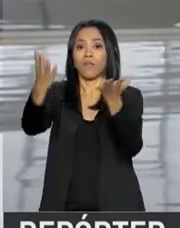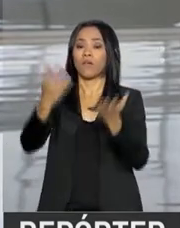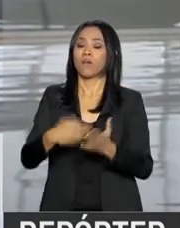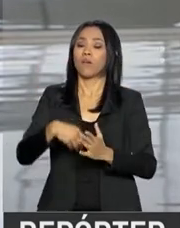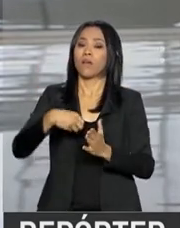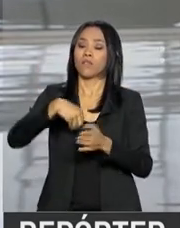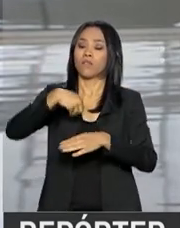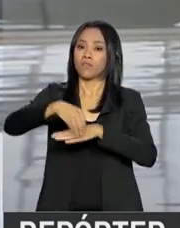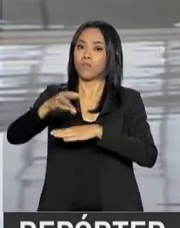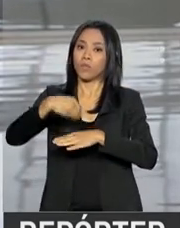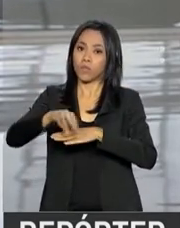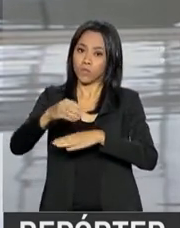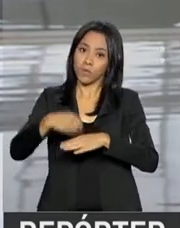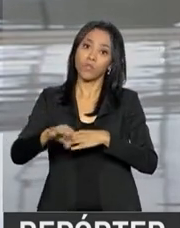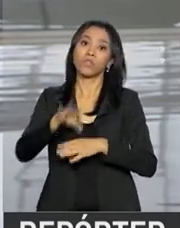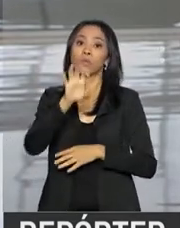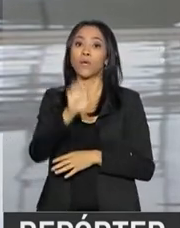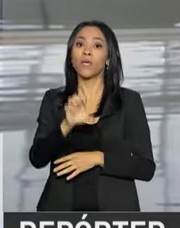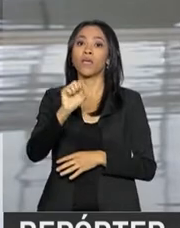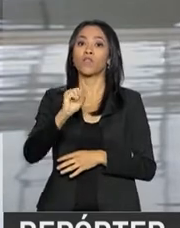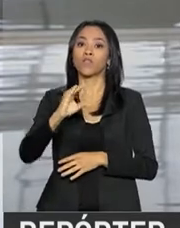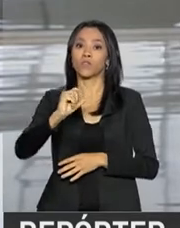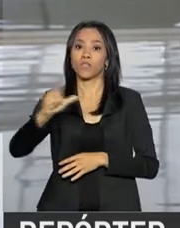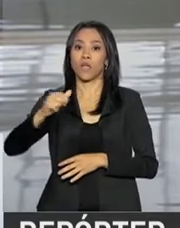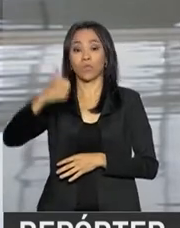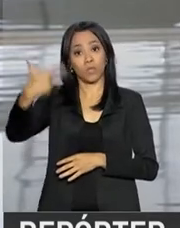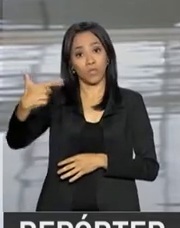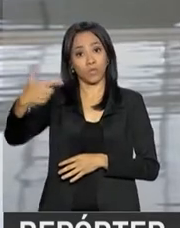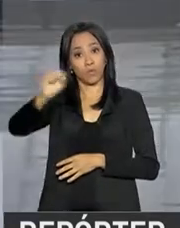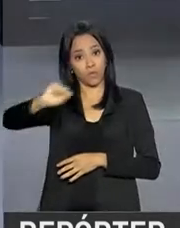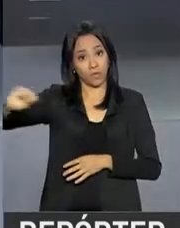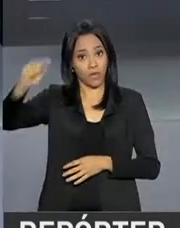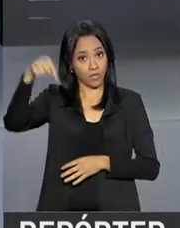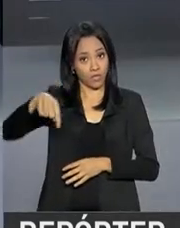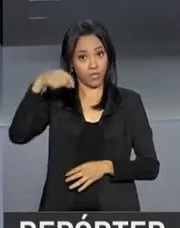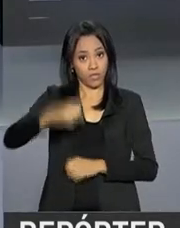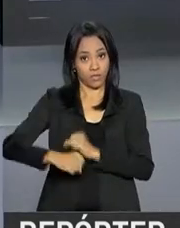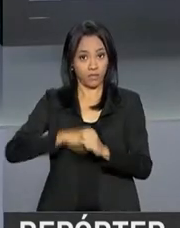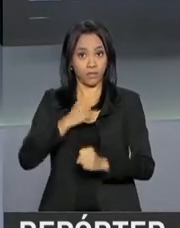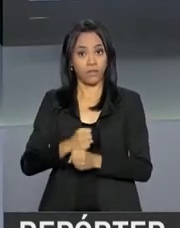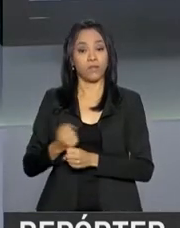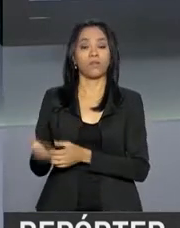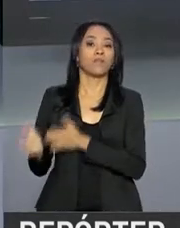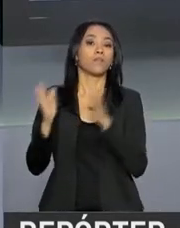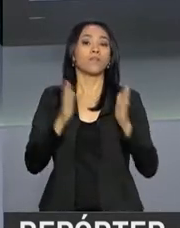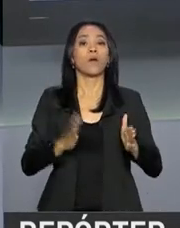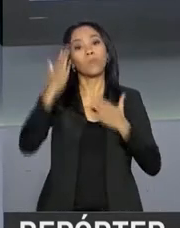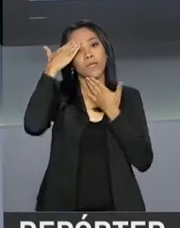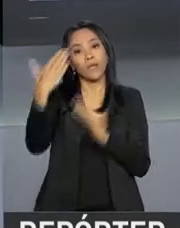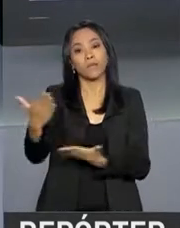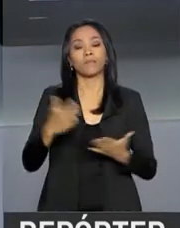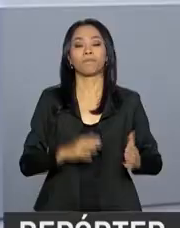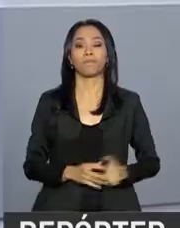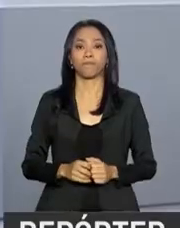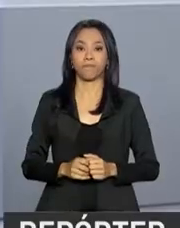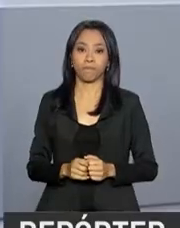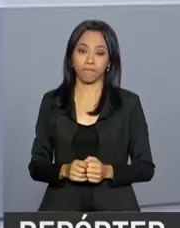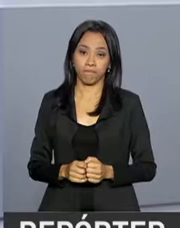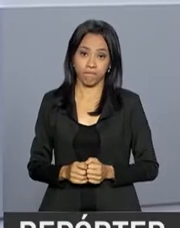social a partir do segundo semestre deste ano foto com você tá isso muito obrigada nem pelas suas informações